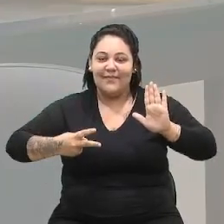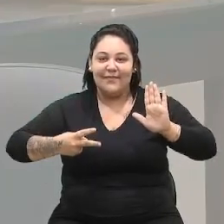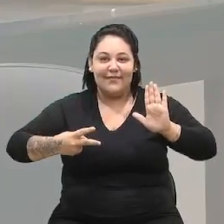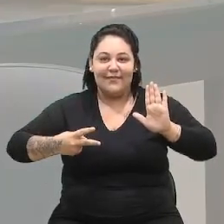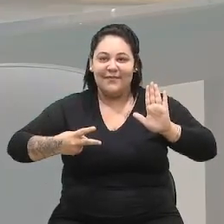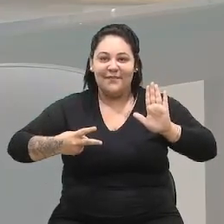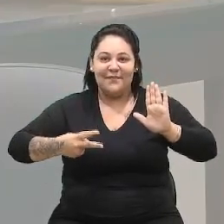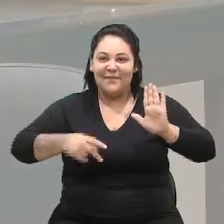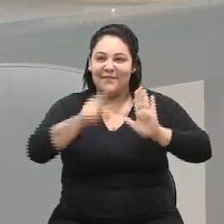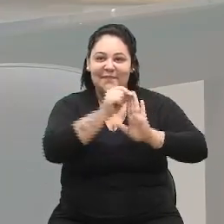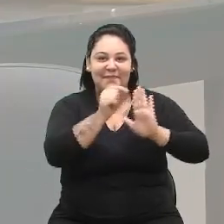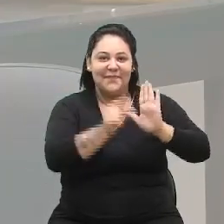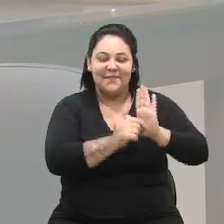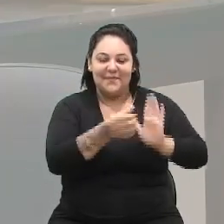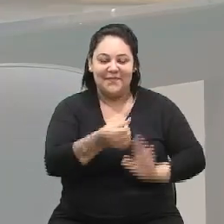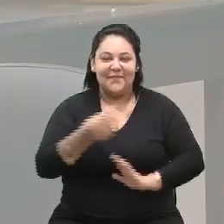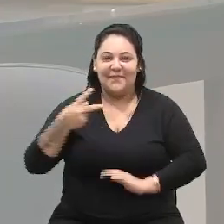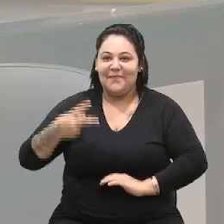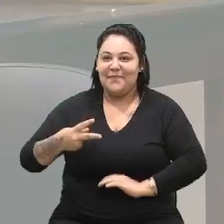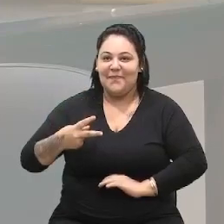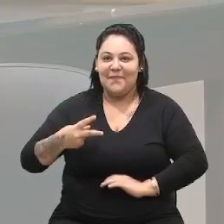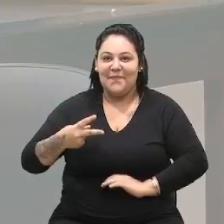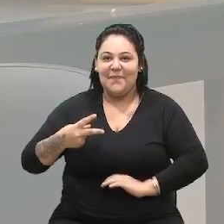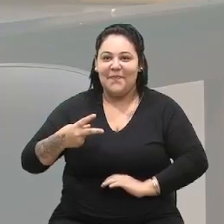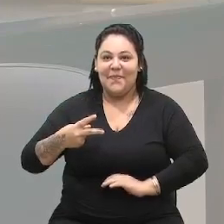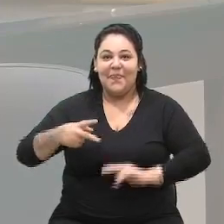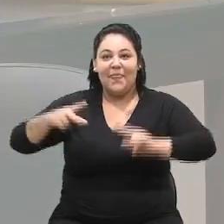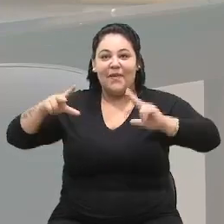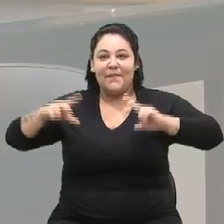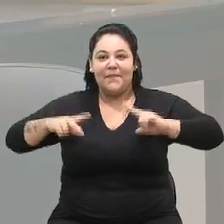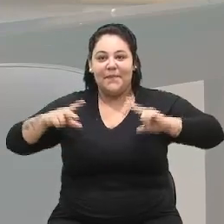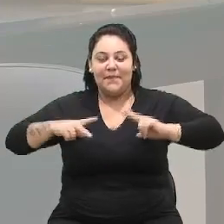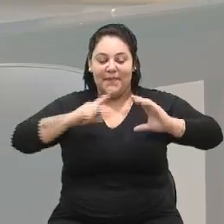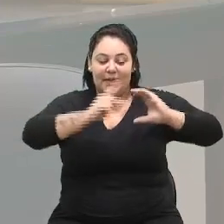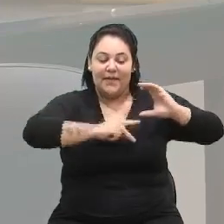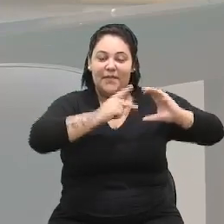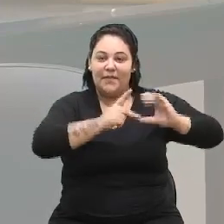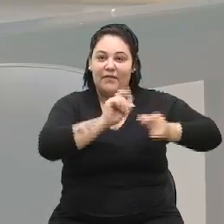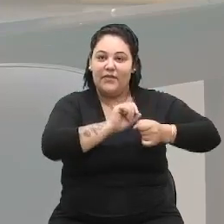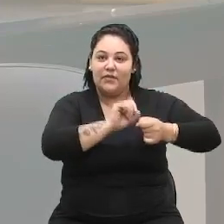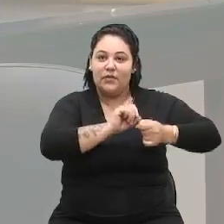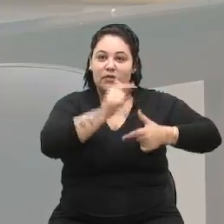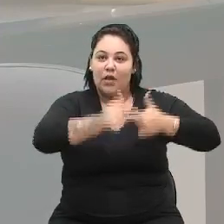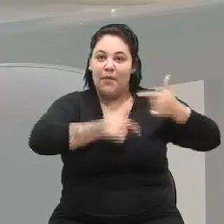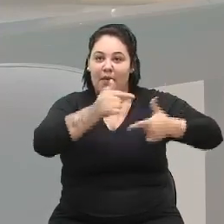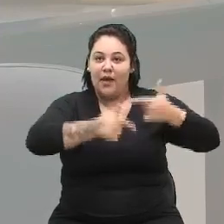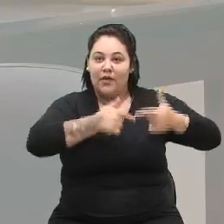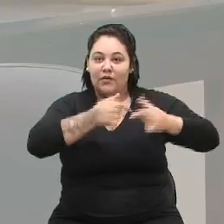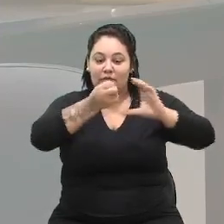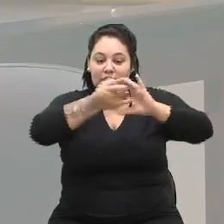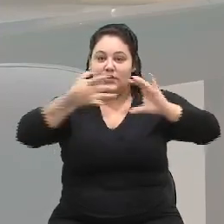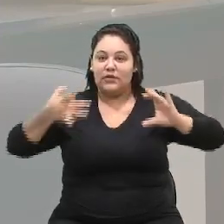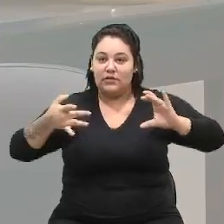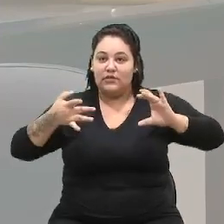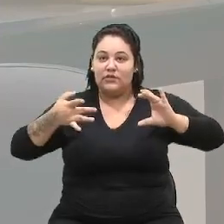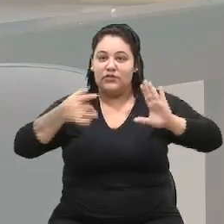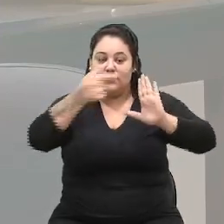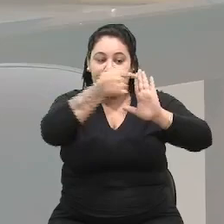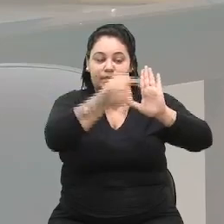artigo 62, compete privativamente à Câmara exercer as seguintes atribuições, dentre